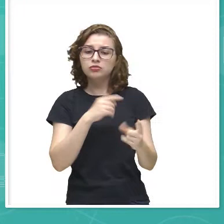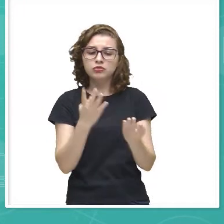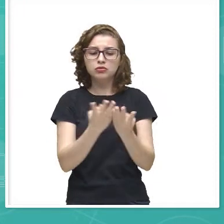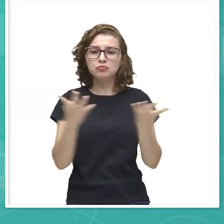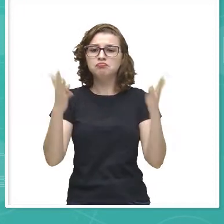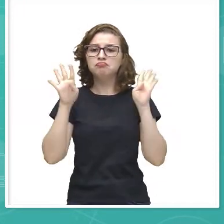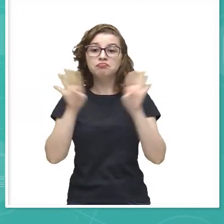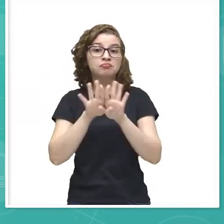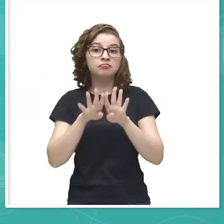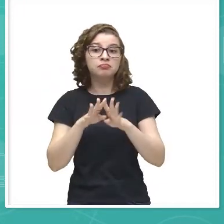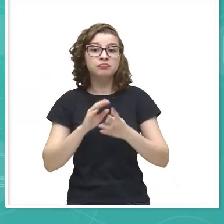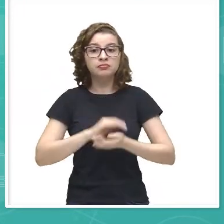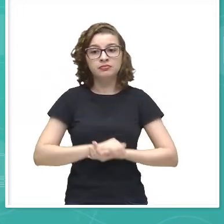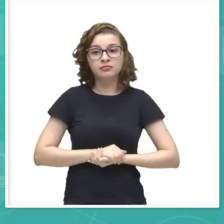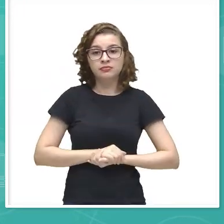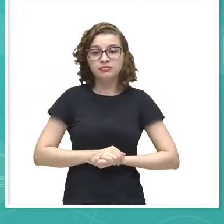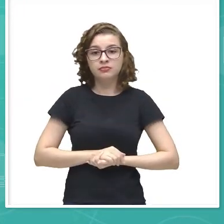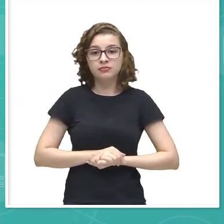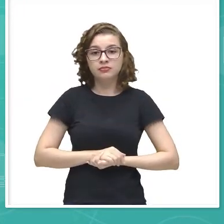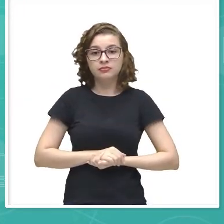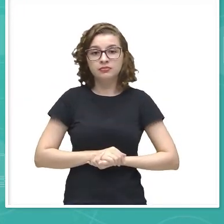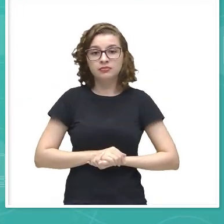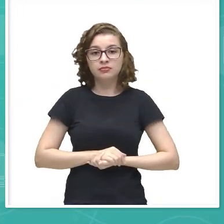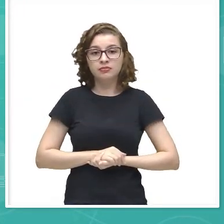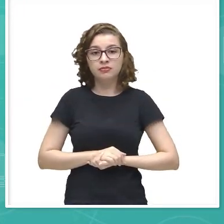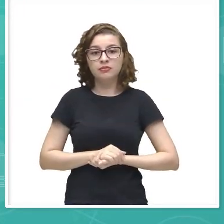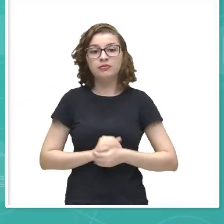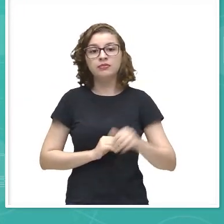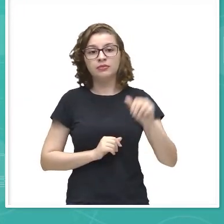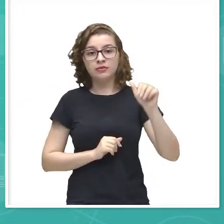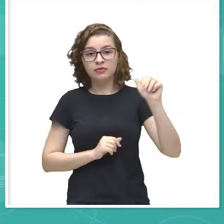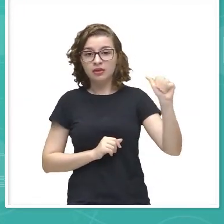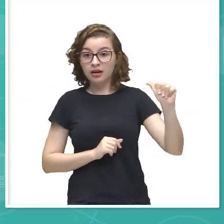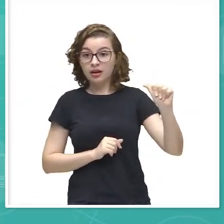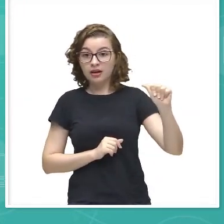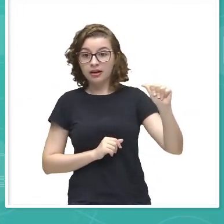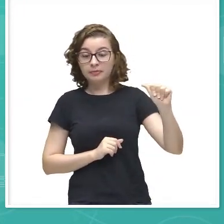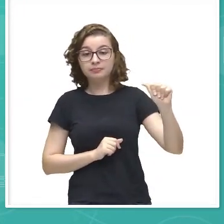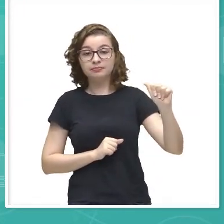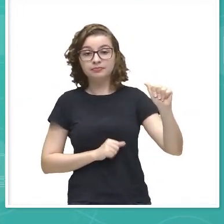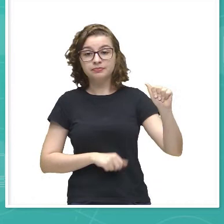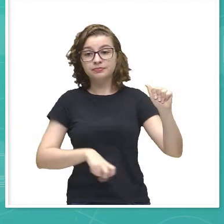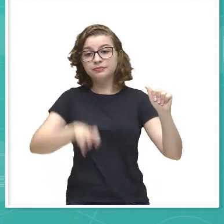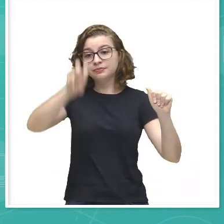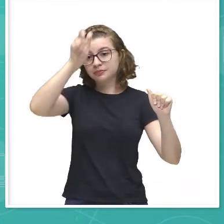associá-la? Aí nós temos as nossas alternativas. Alternativa A,